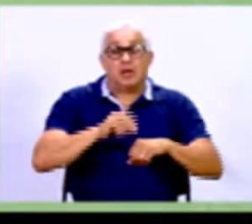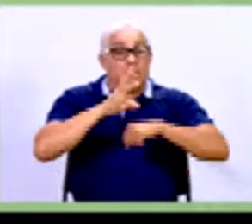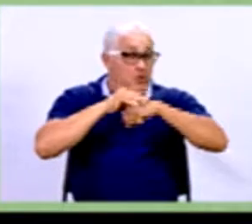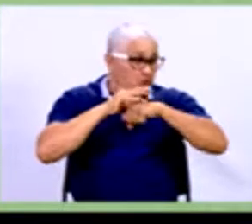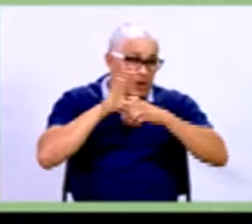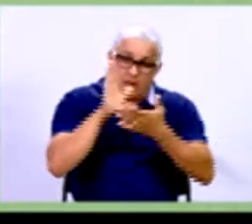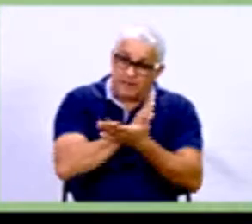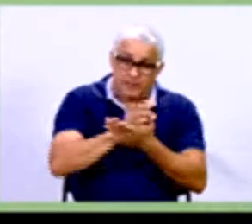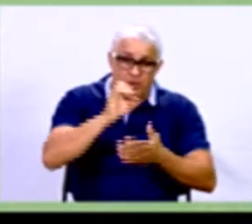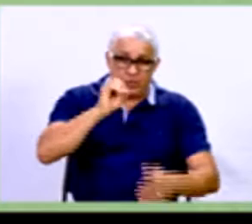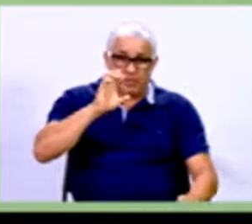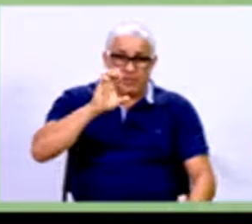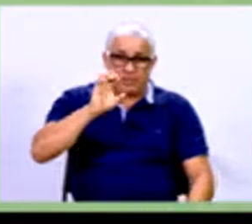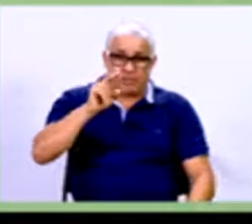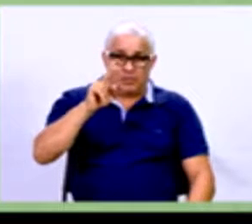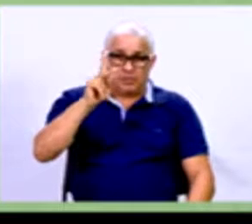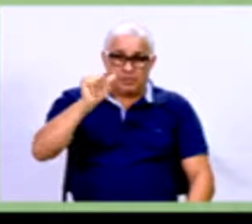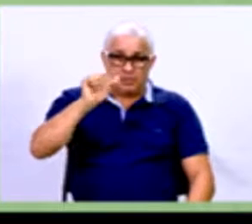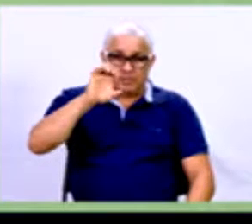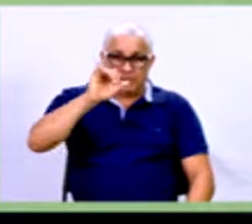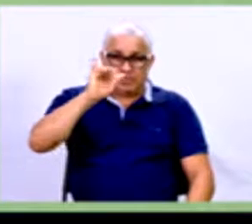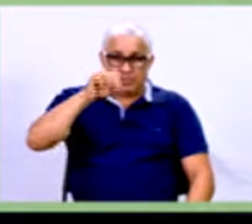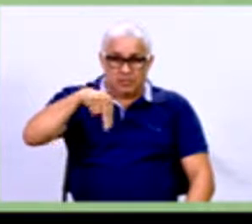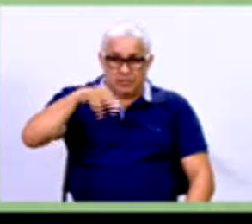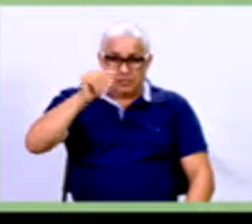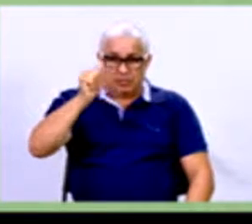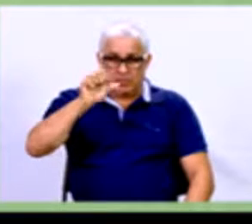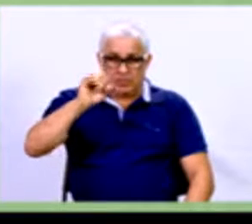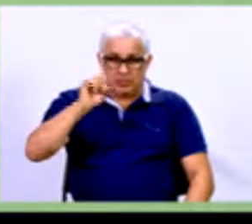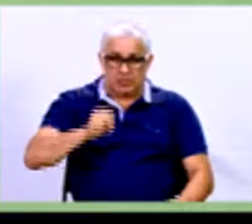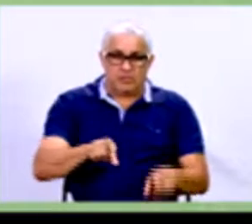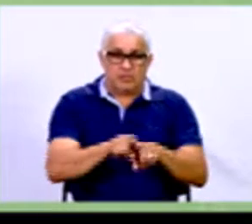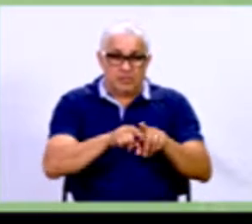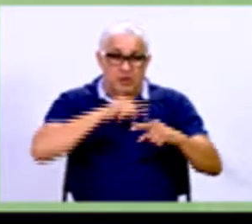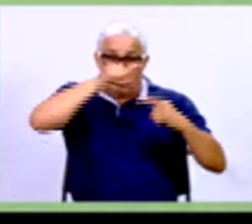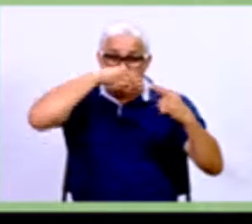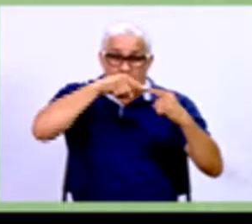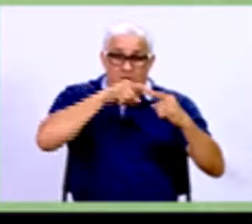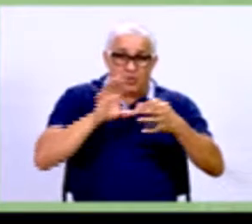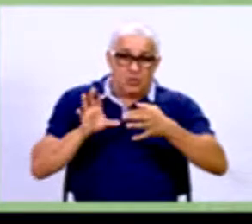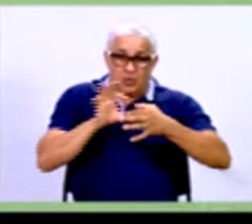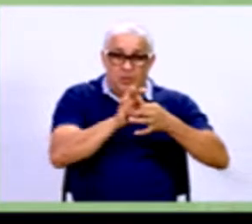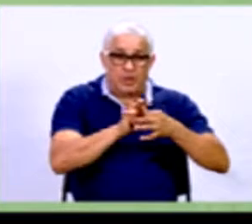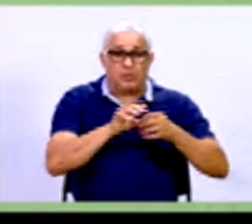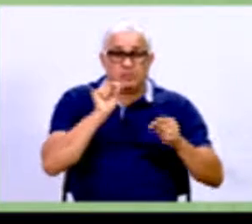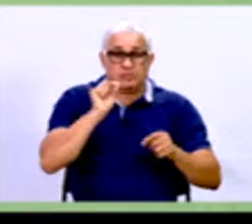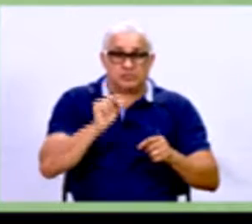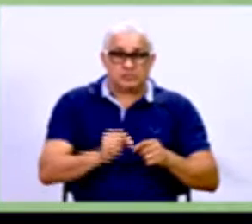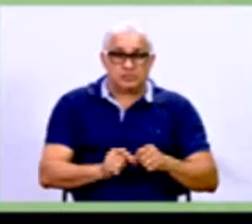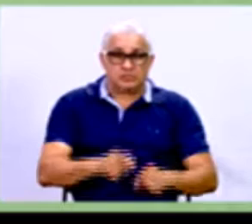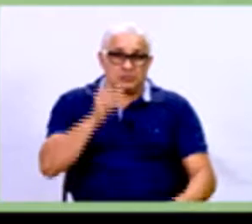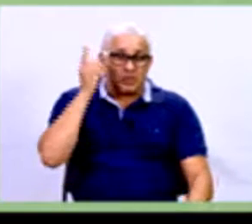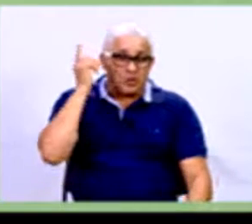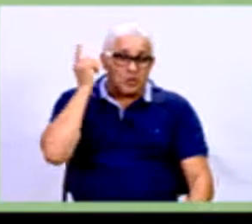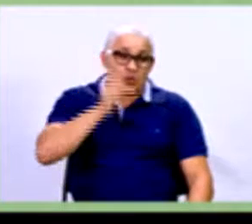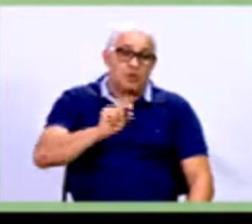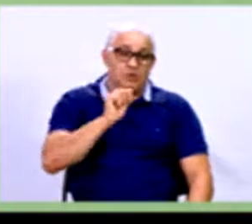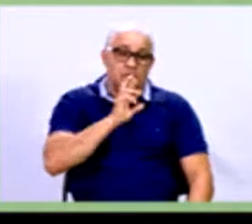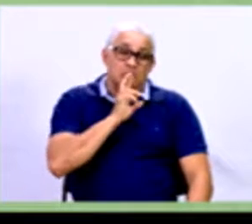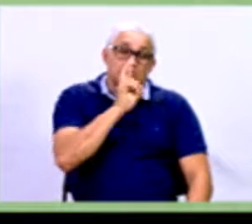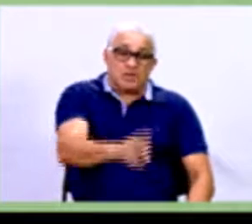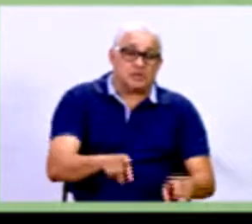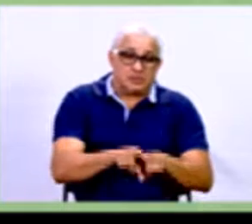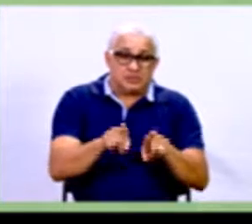doenças ocupacionais, certo? O objetivo dessa união é encontrar meios e soluções capazes de